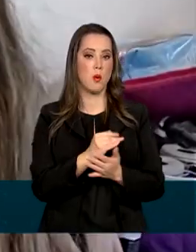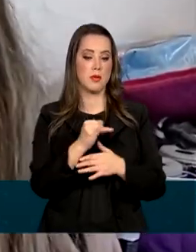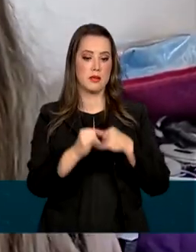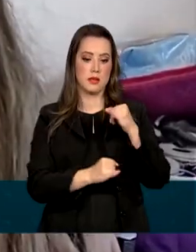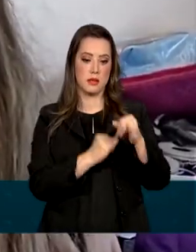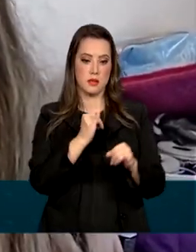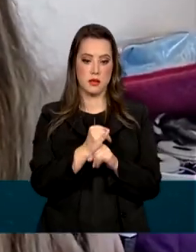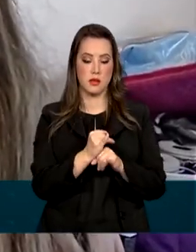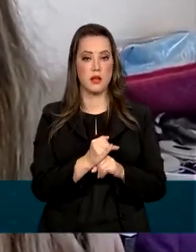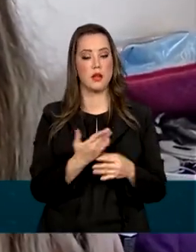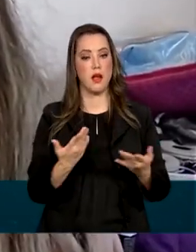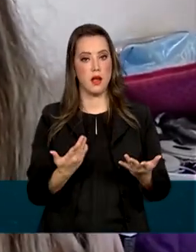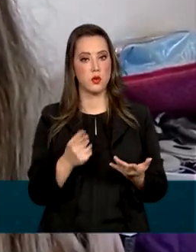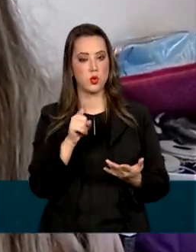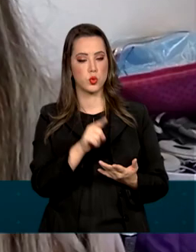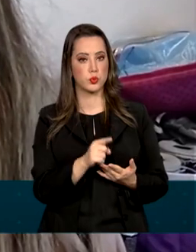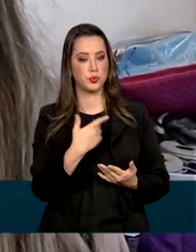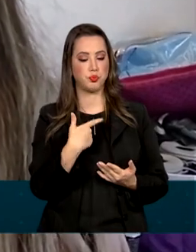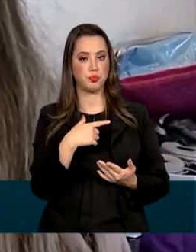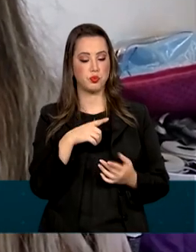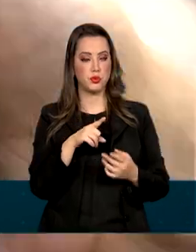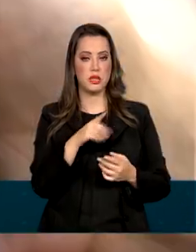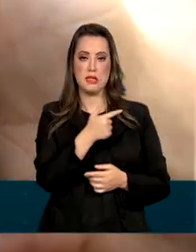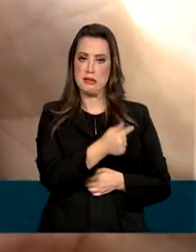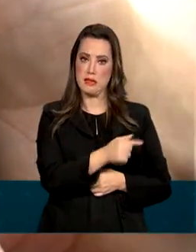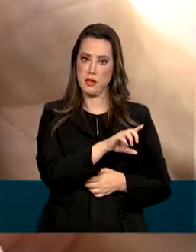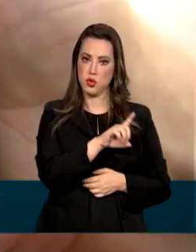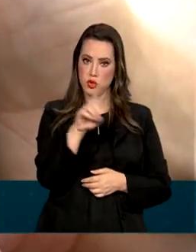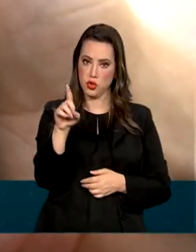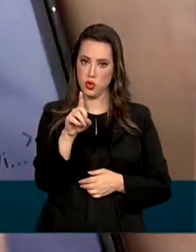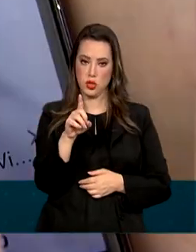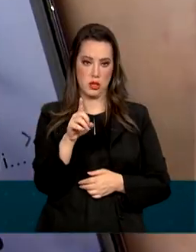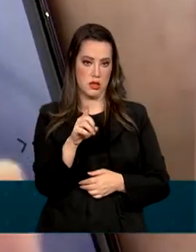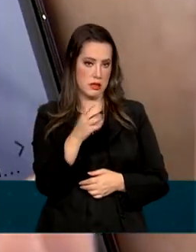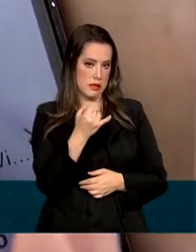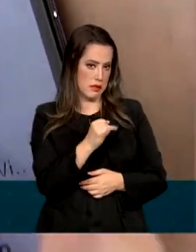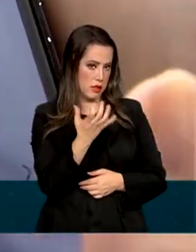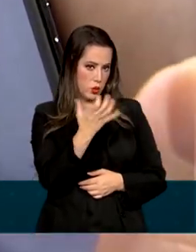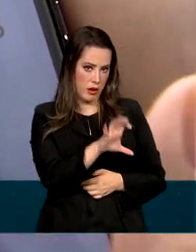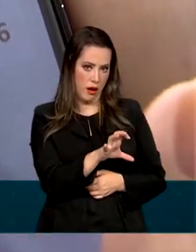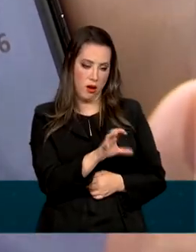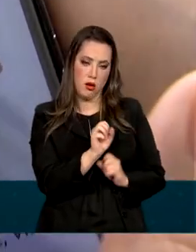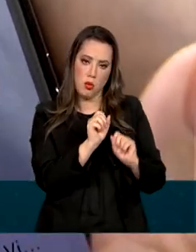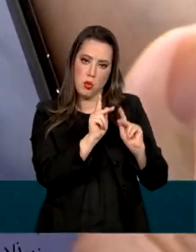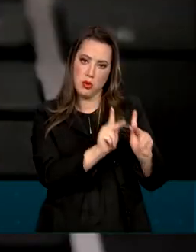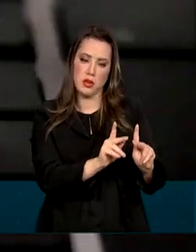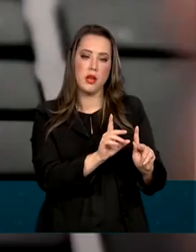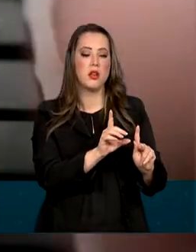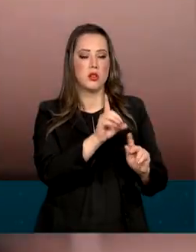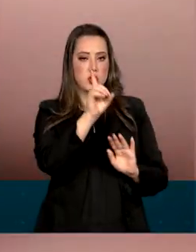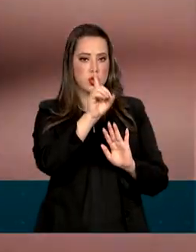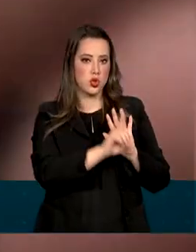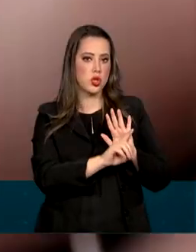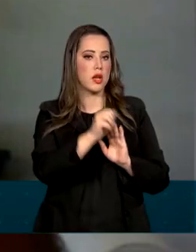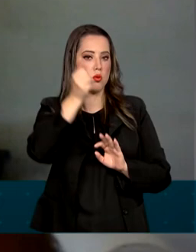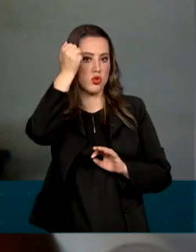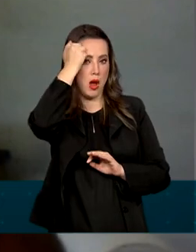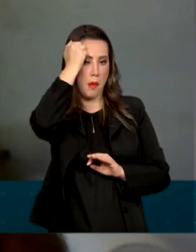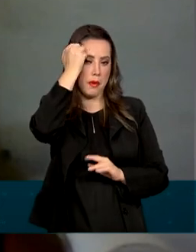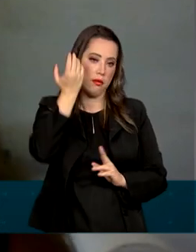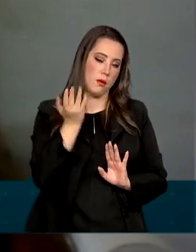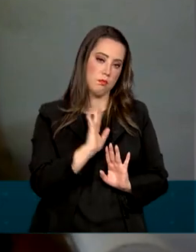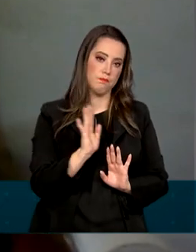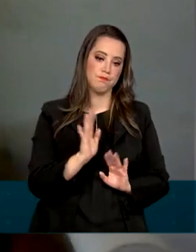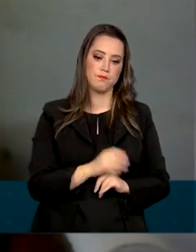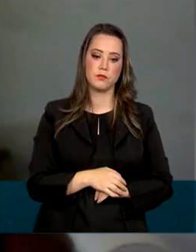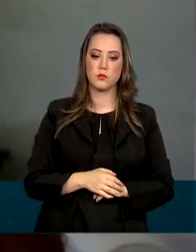de Defesa do Consumidor garante um prazo de 7 dias para desistir da aquisição. É o direito de arrependimento. O consumidor